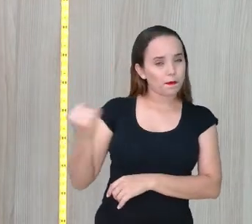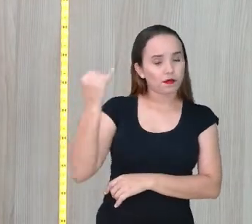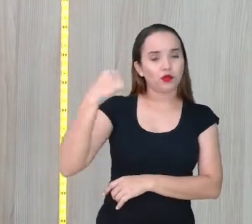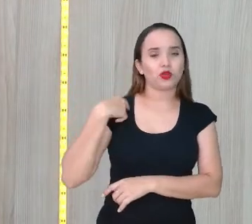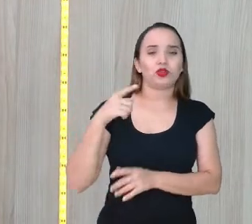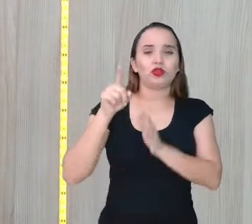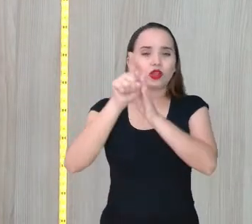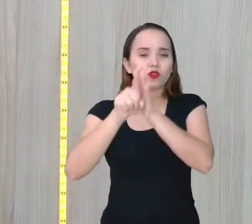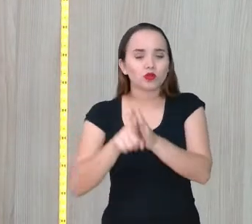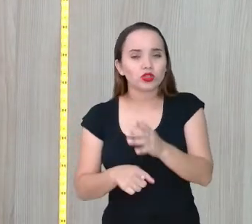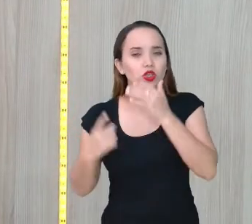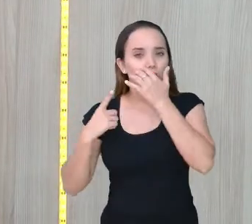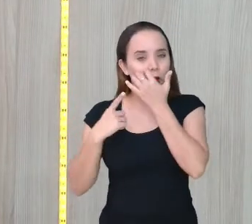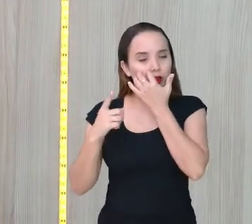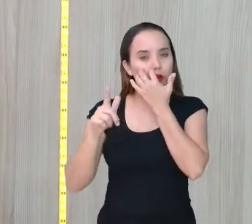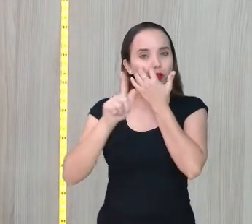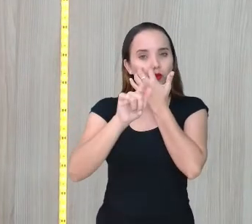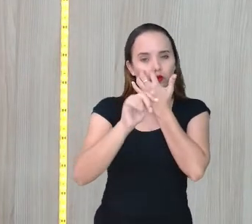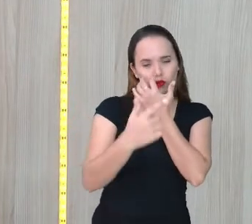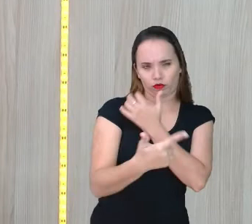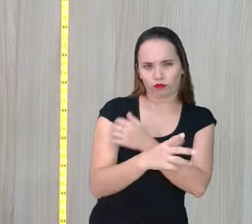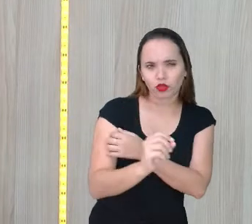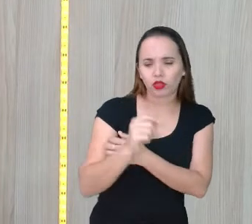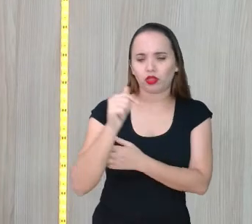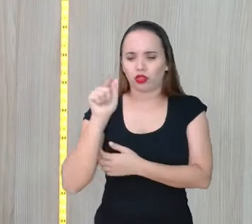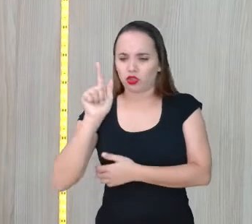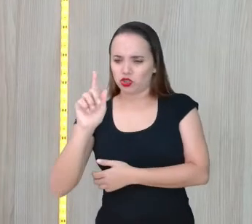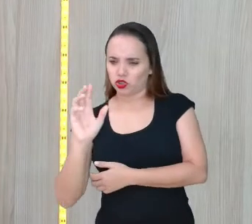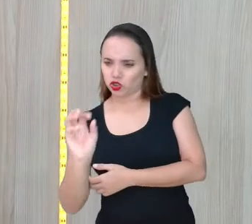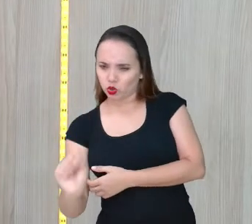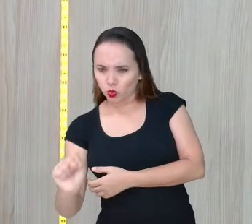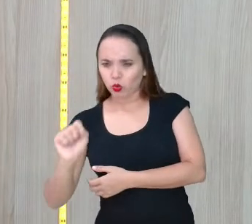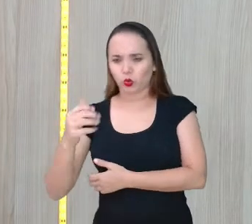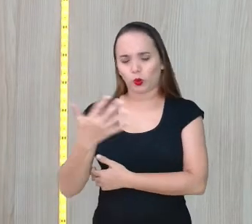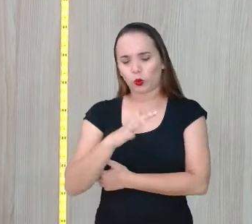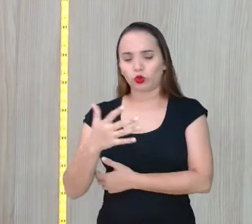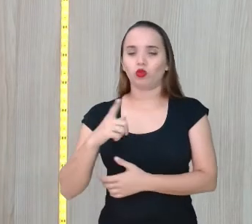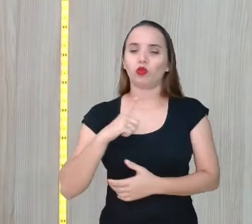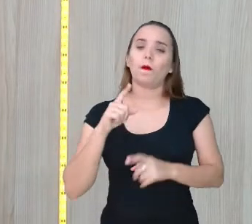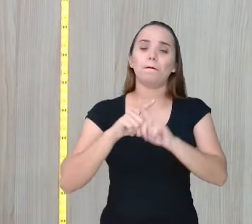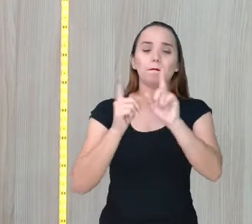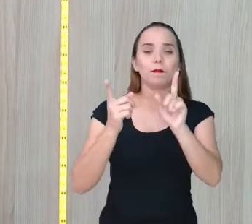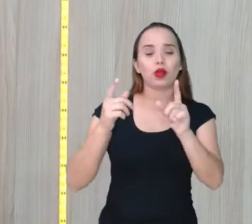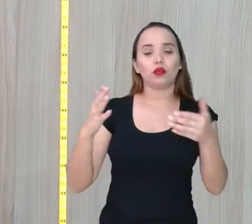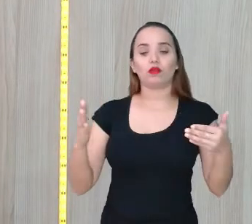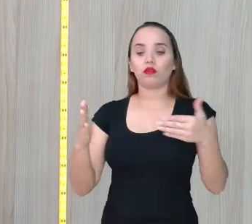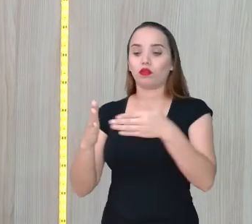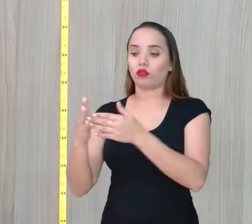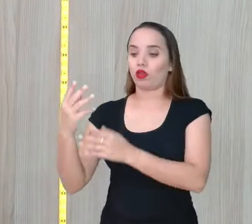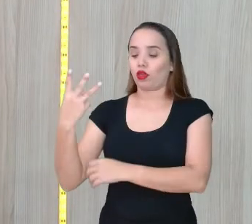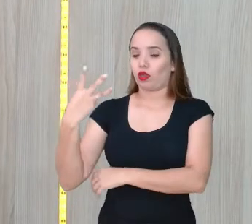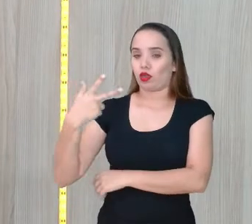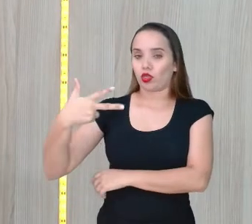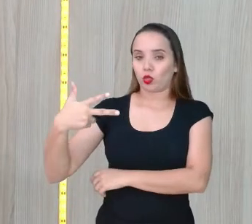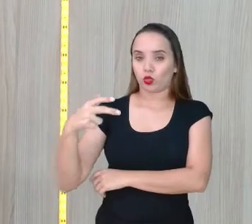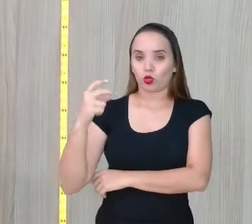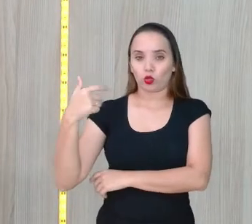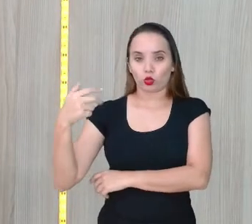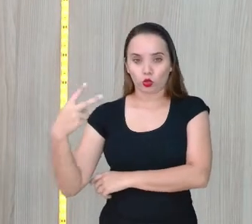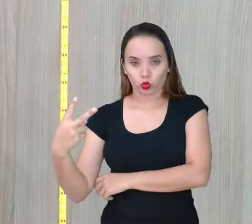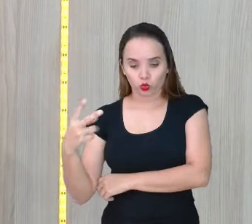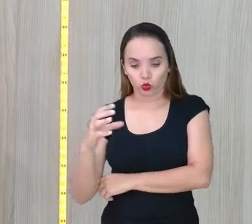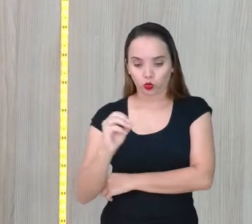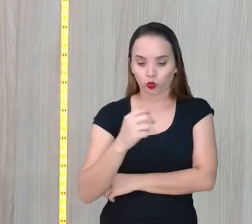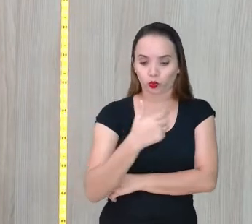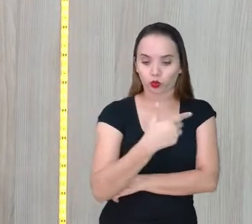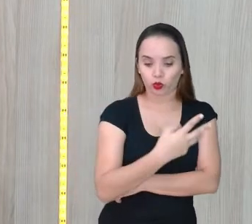que, né, que se daqui até 2030 a gente não mudar a nossa forma de tratar o nosso planeta, os